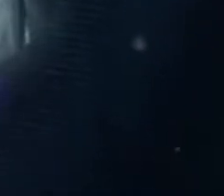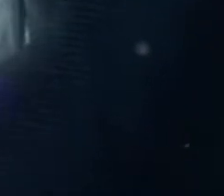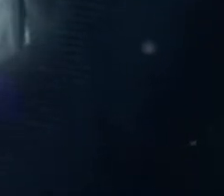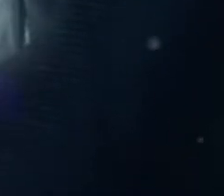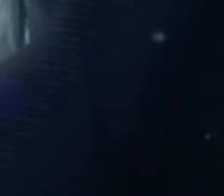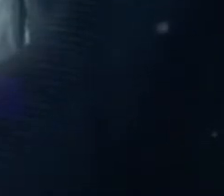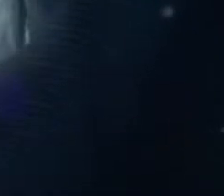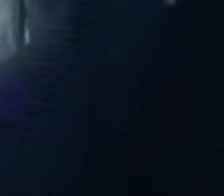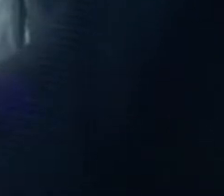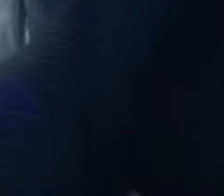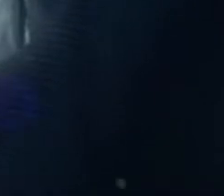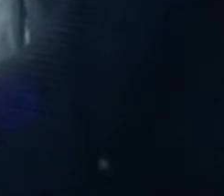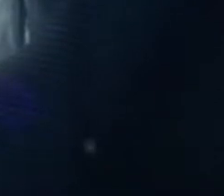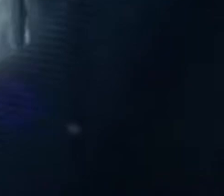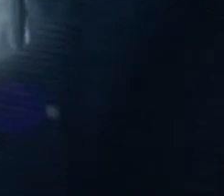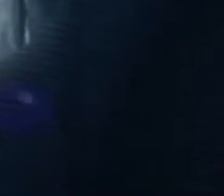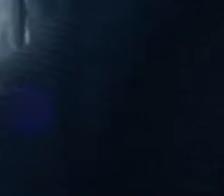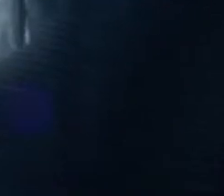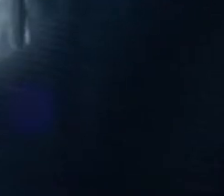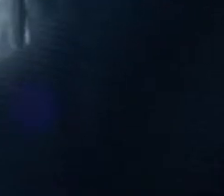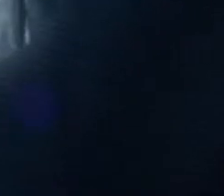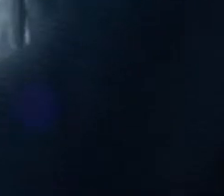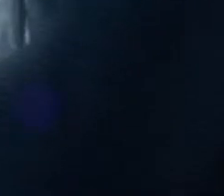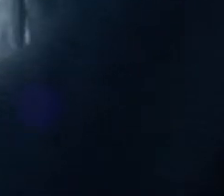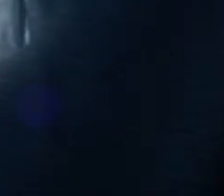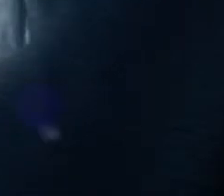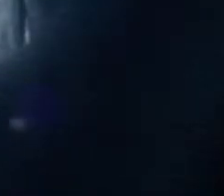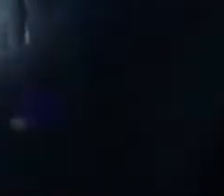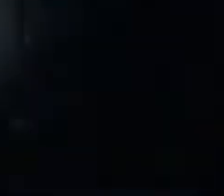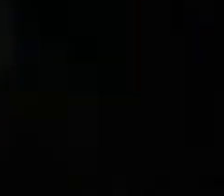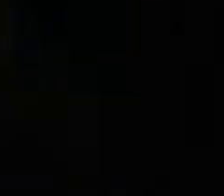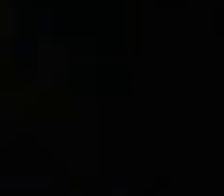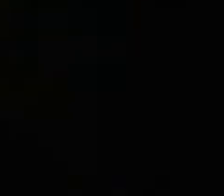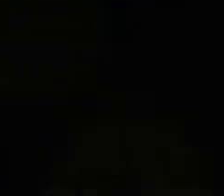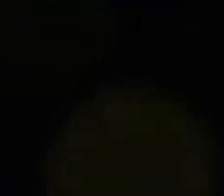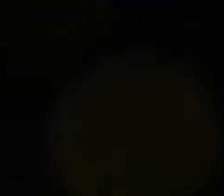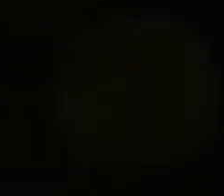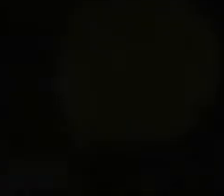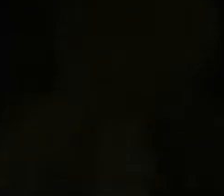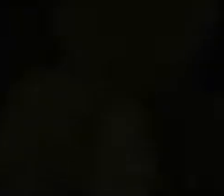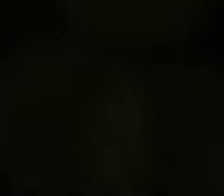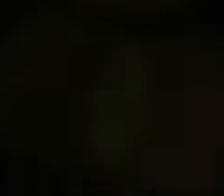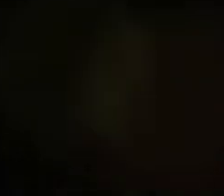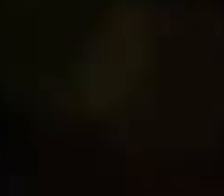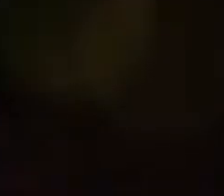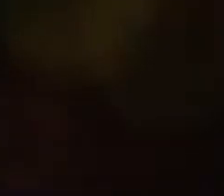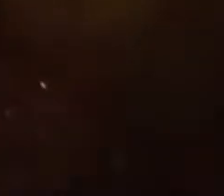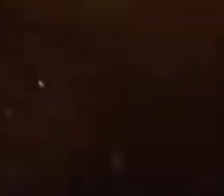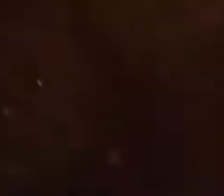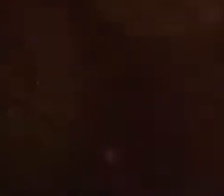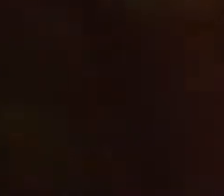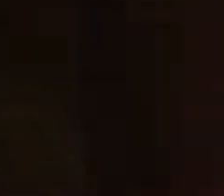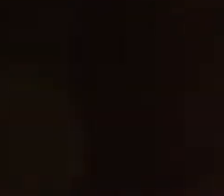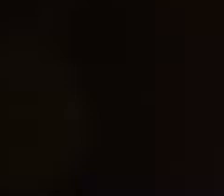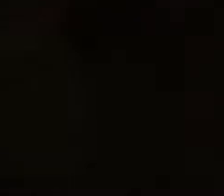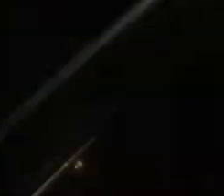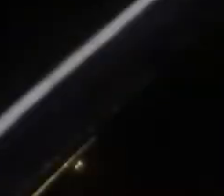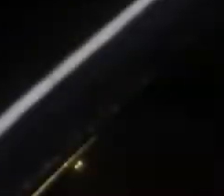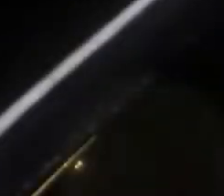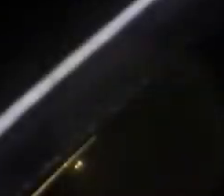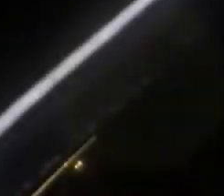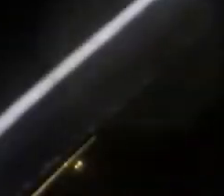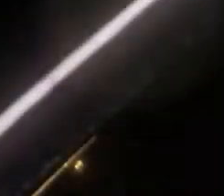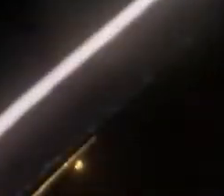Medalha do Valor Judiciário Seabra Fagundes. Homenageia personalidades do mundo